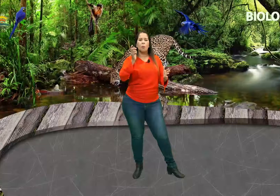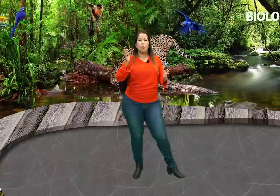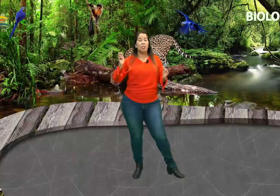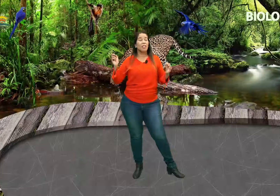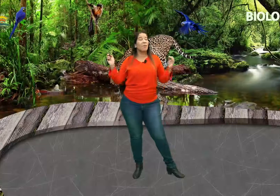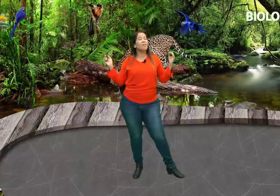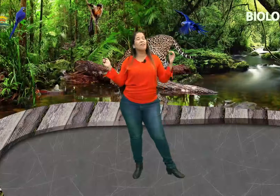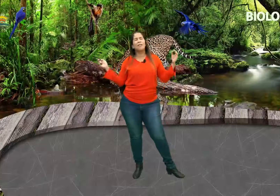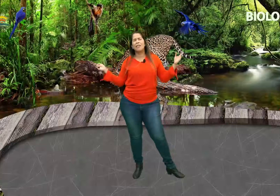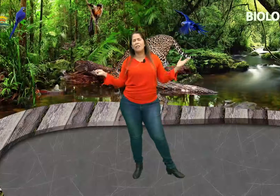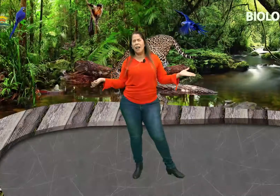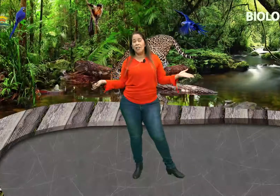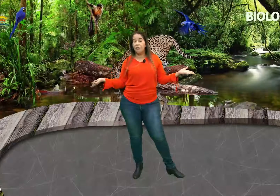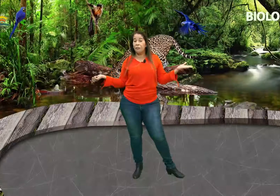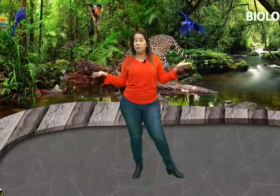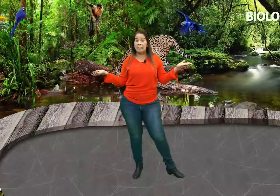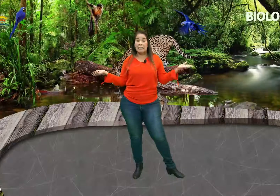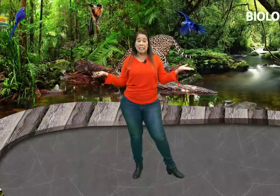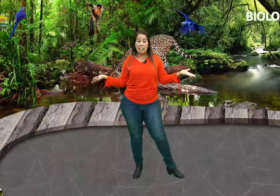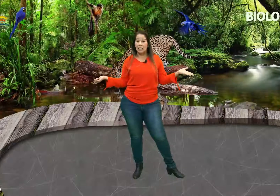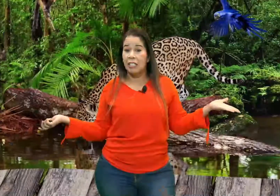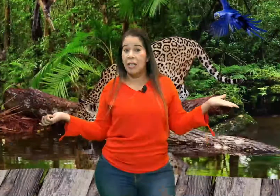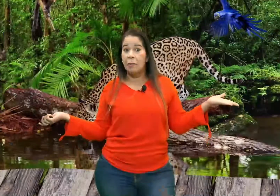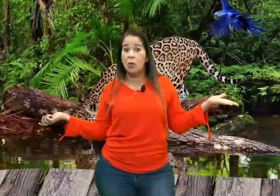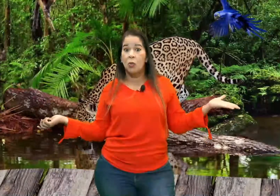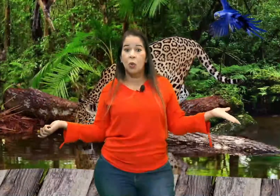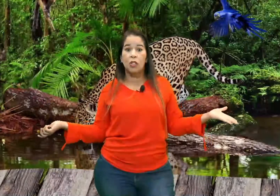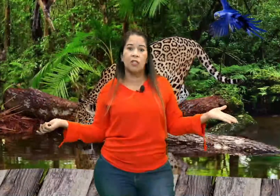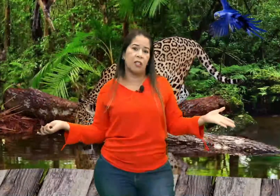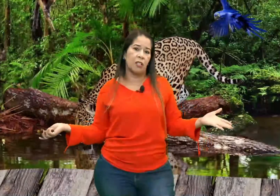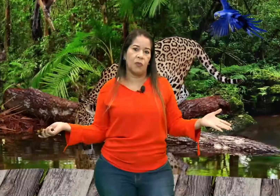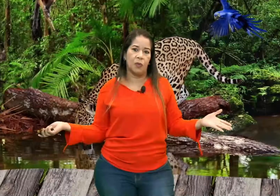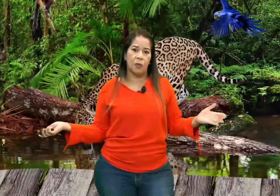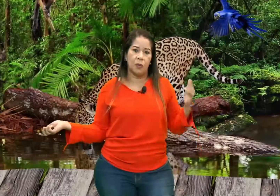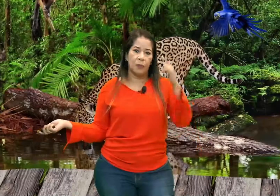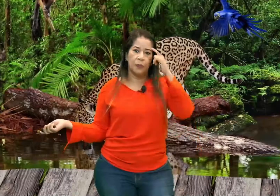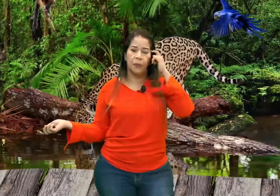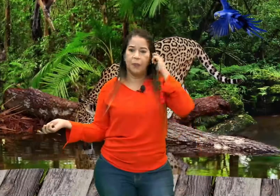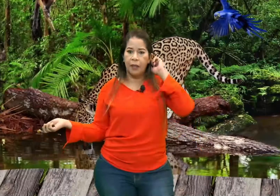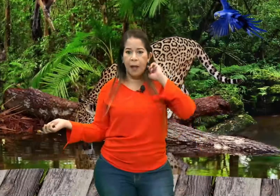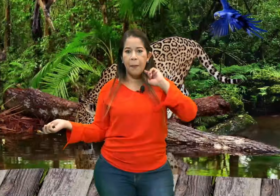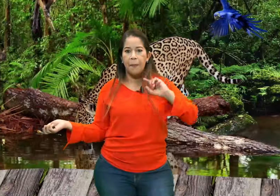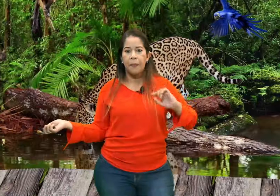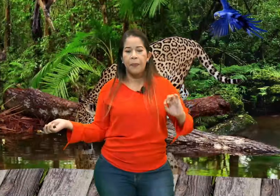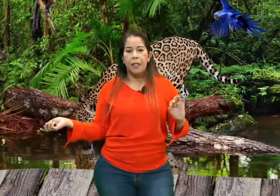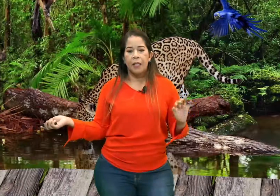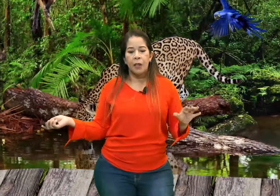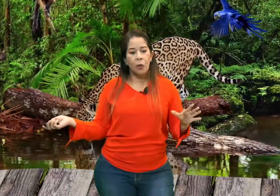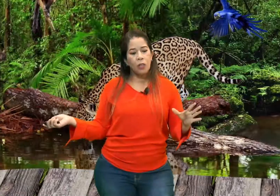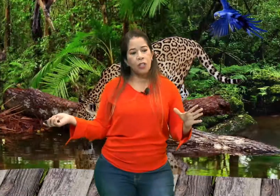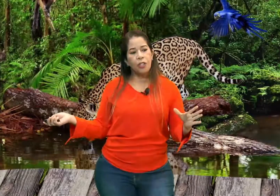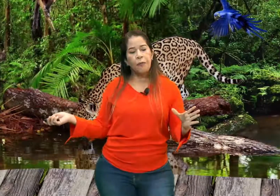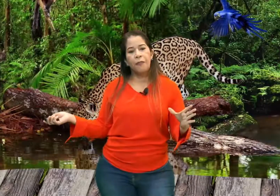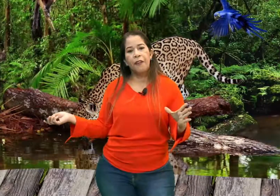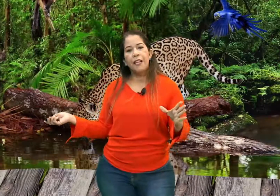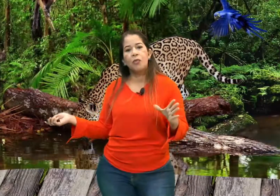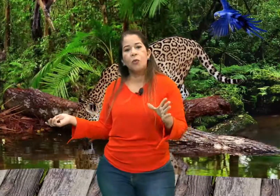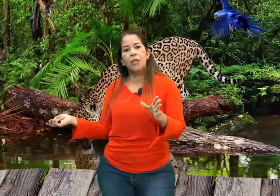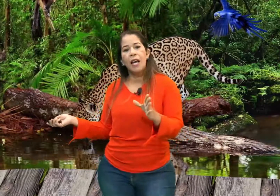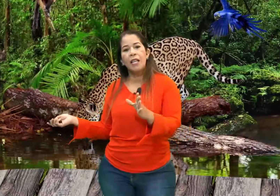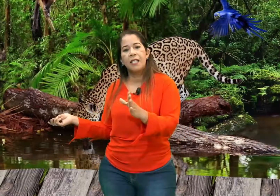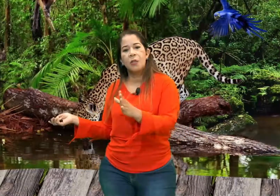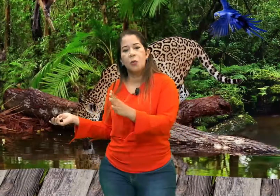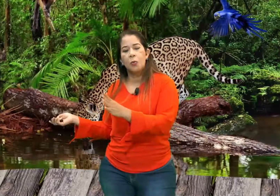esses grupos, gente, uma diversidade fantástica, é absurda de seres vivos, tá? Então, quando a gente